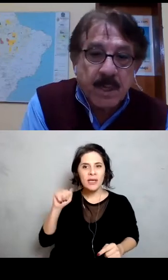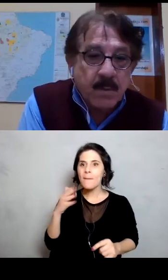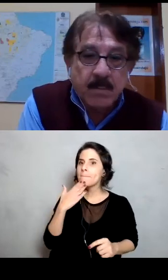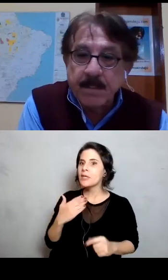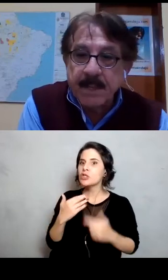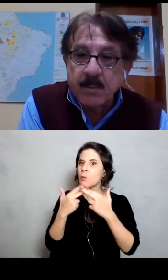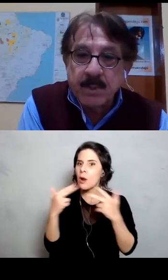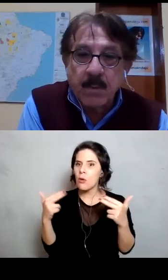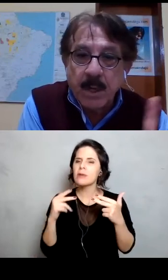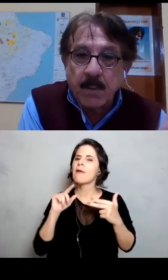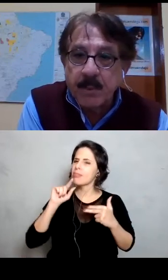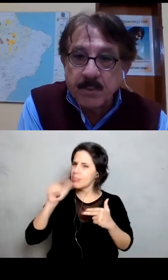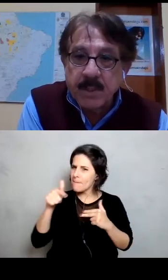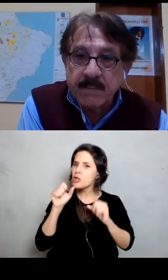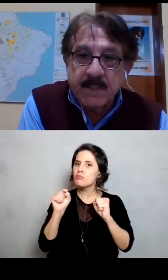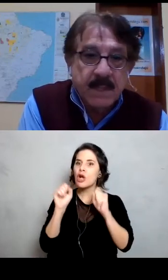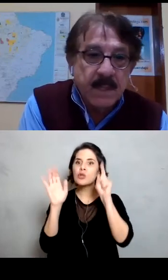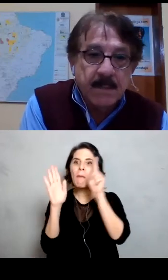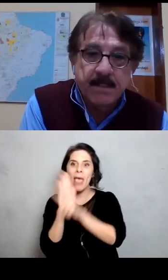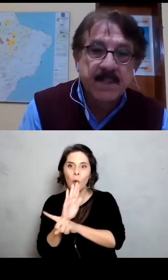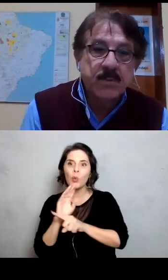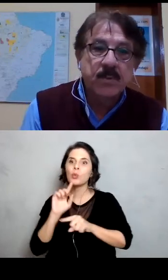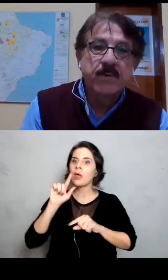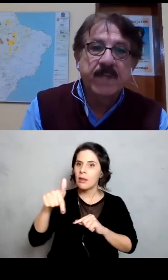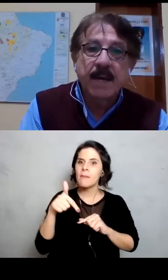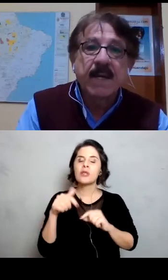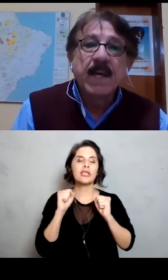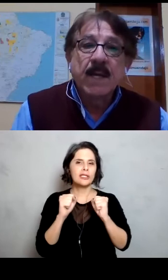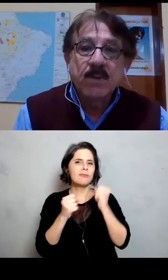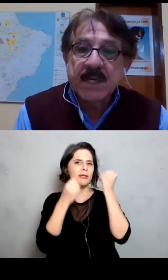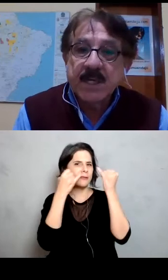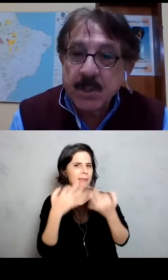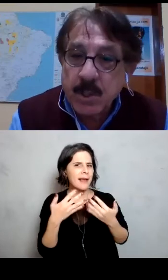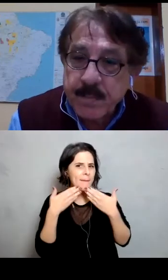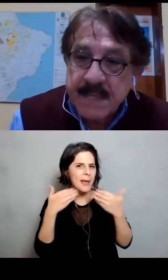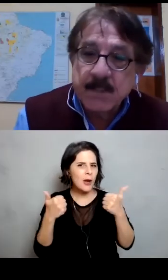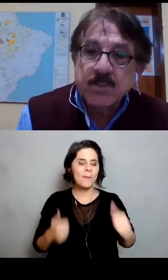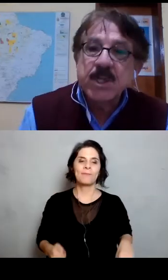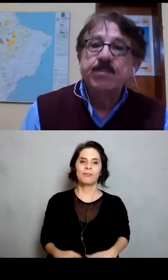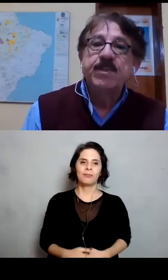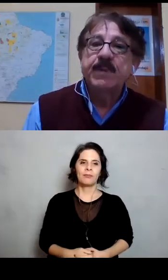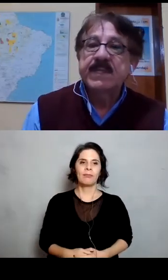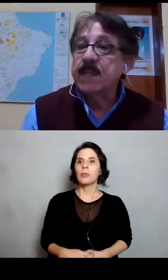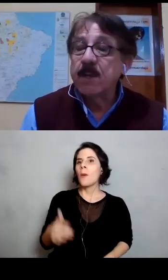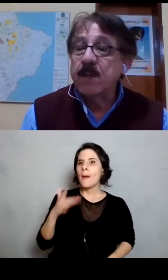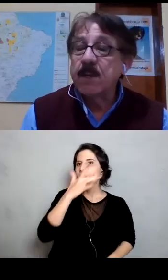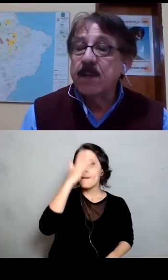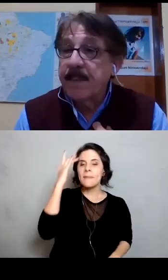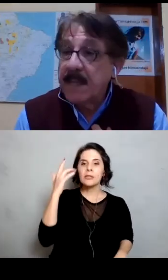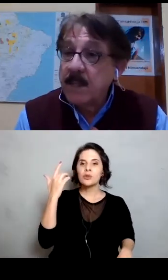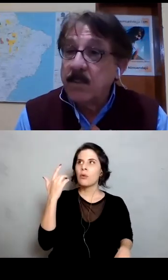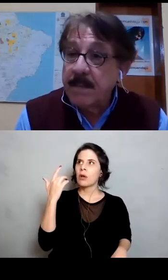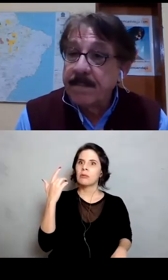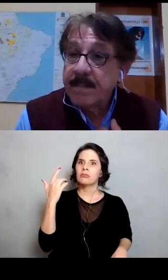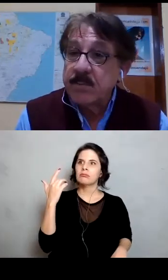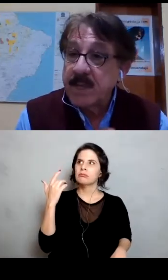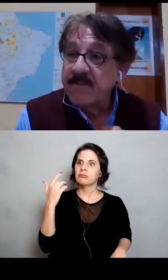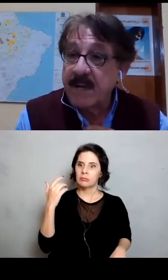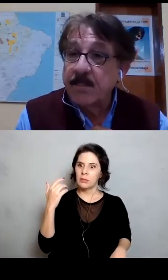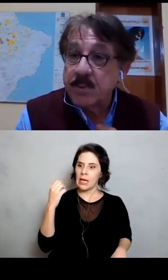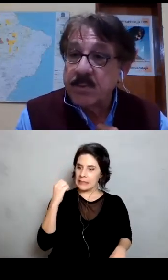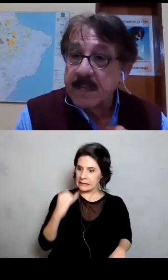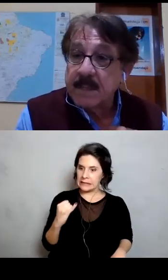das línguas. Então, todas as línguas indígenas, quando há duas línguas no mesmo espaço, elas estão em conflito. E